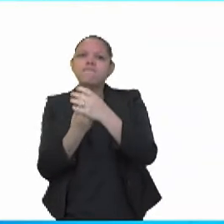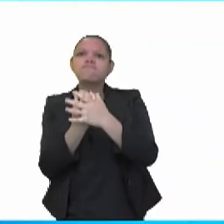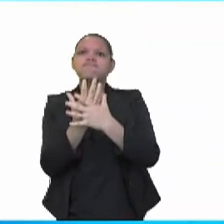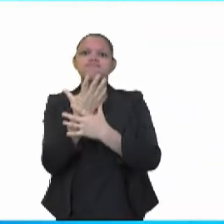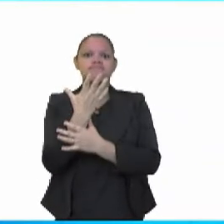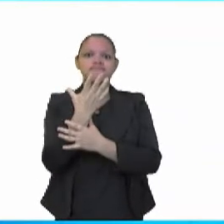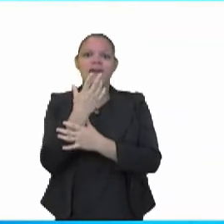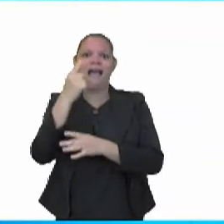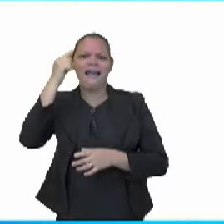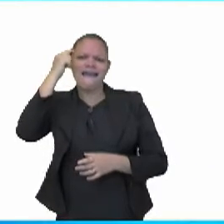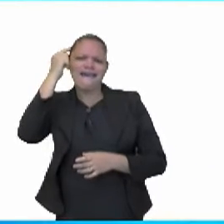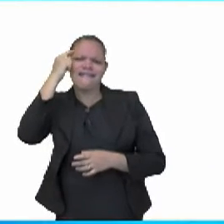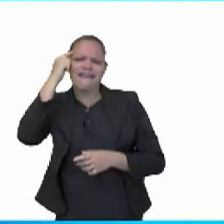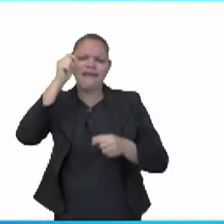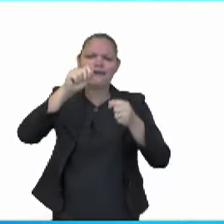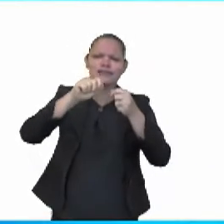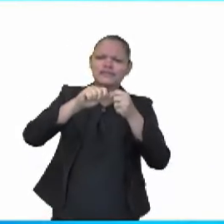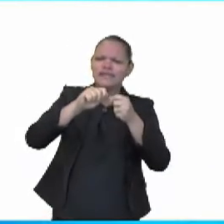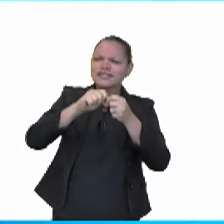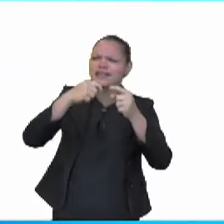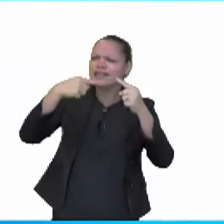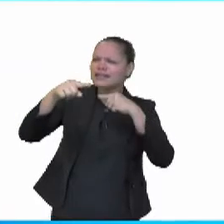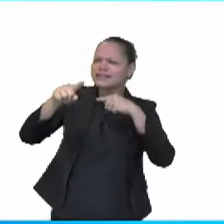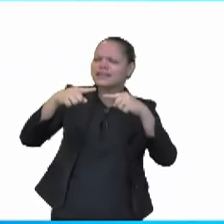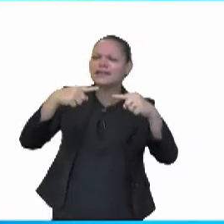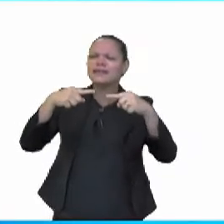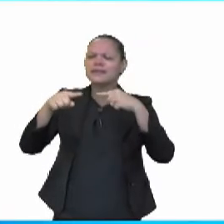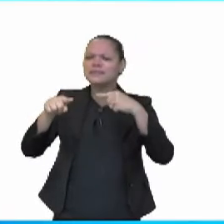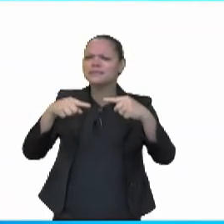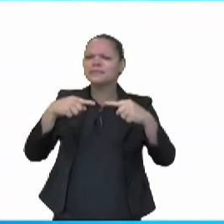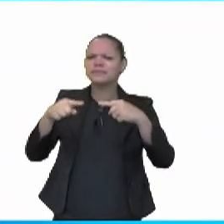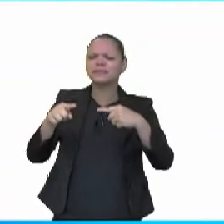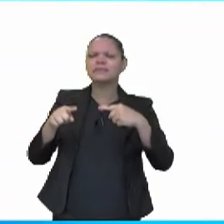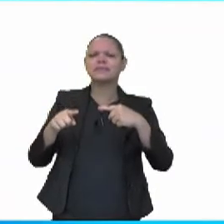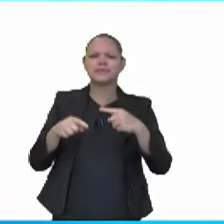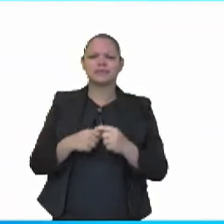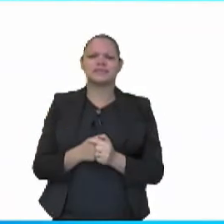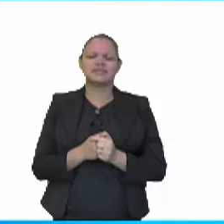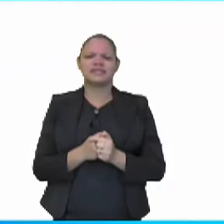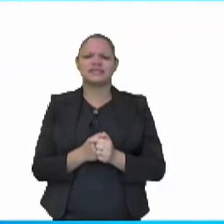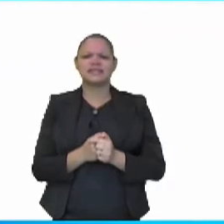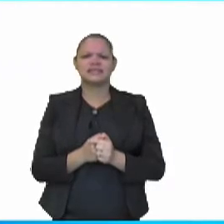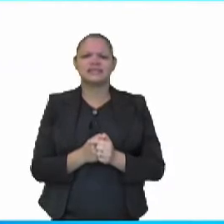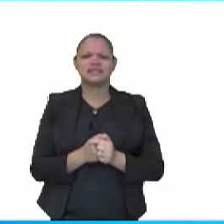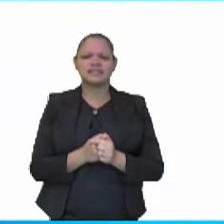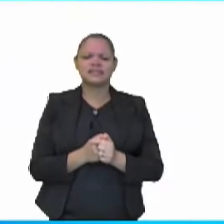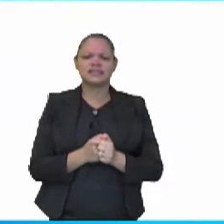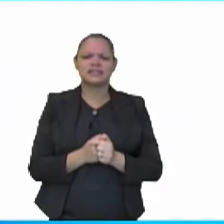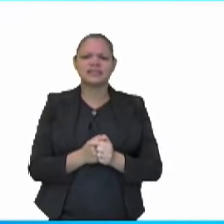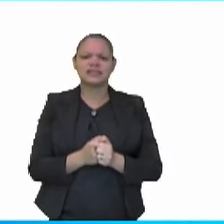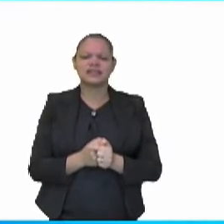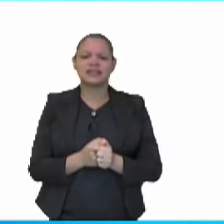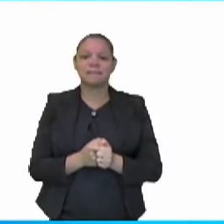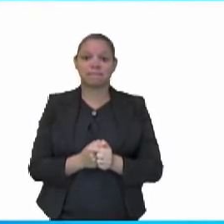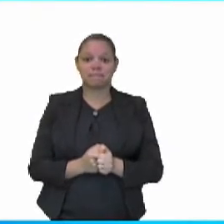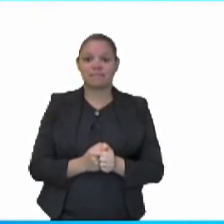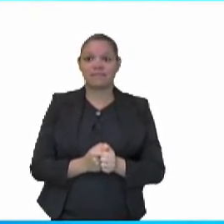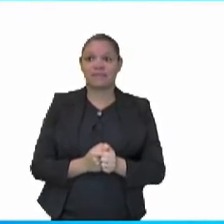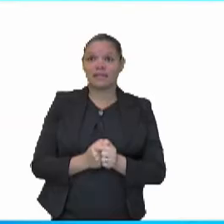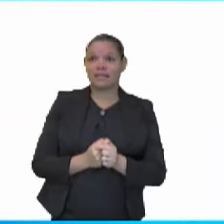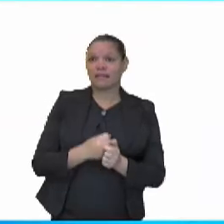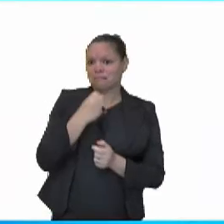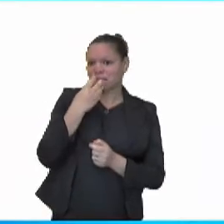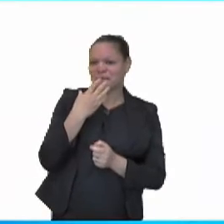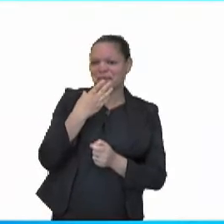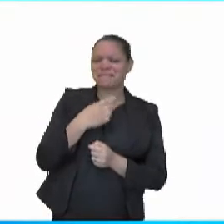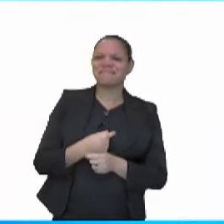e em meio a esta produção, você teve frustrações, decepções? É, a ideia surgiu